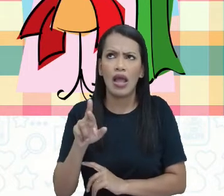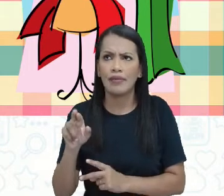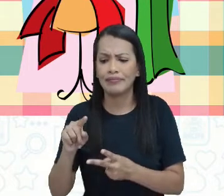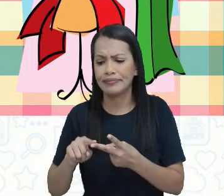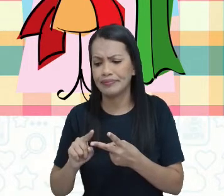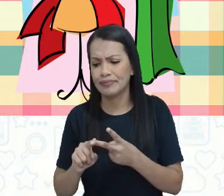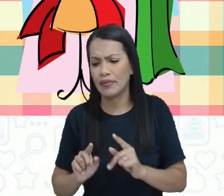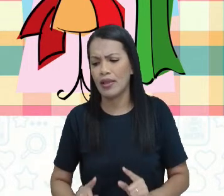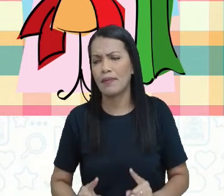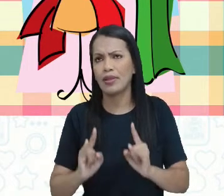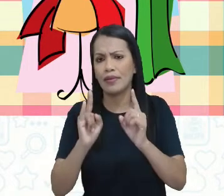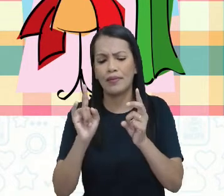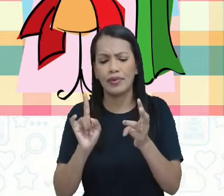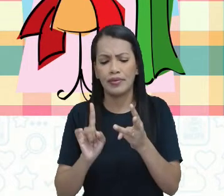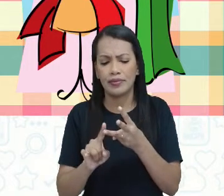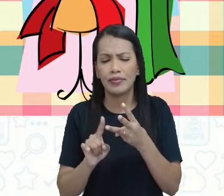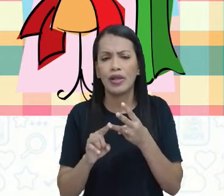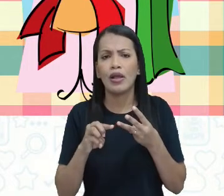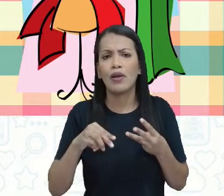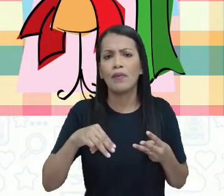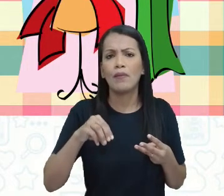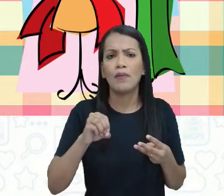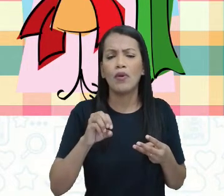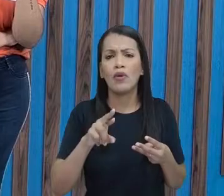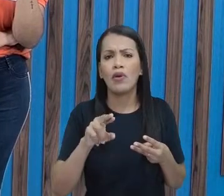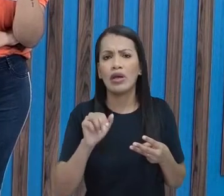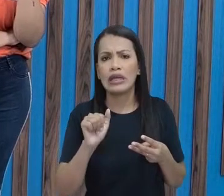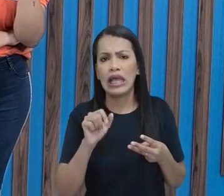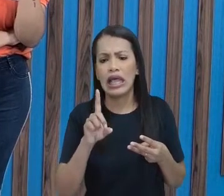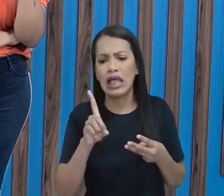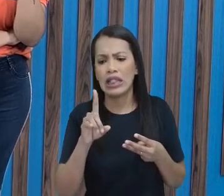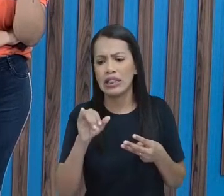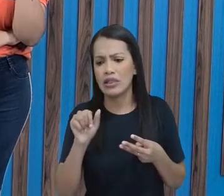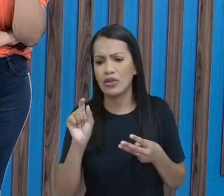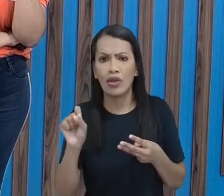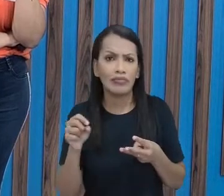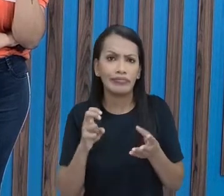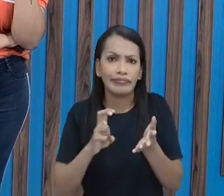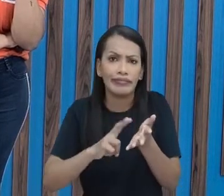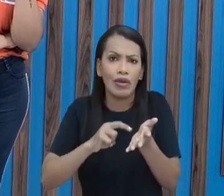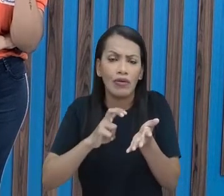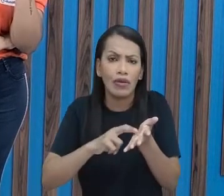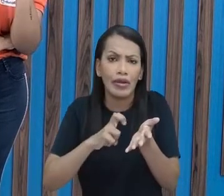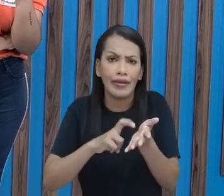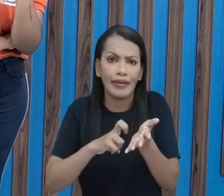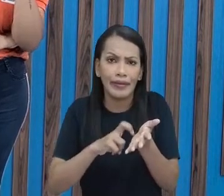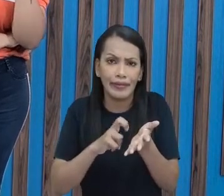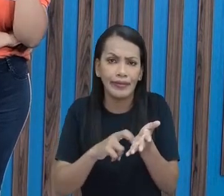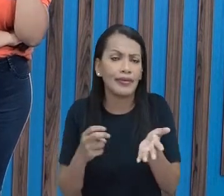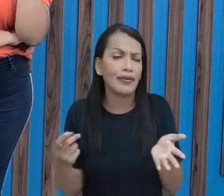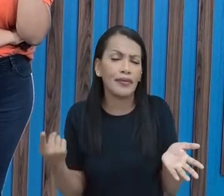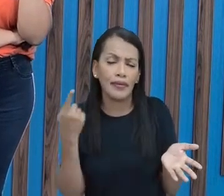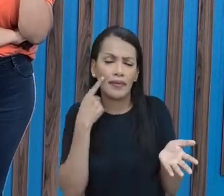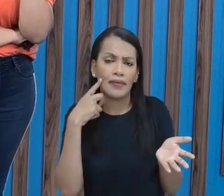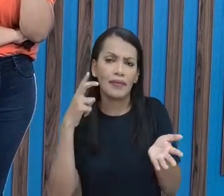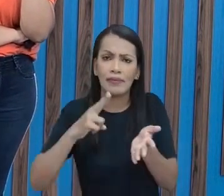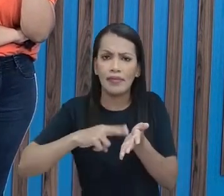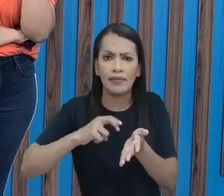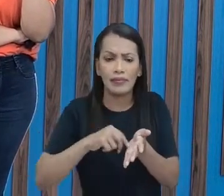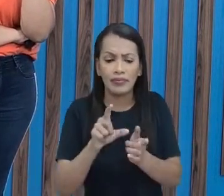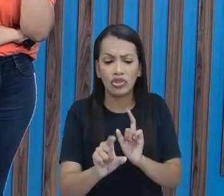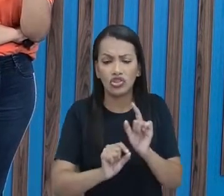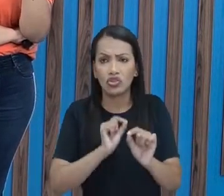apartamento, né? Então, escolhas lexicais são quando a gente utiliza palavrinhas de propósito ali naquele